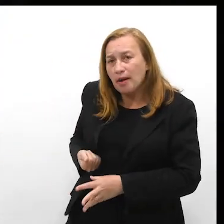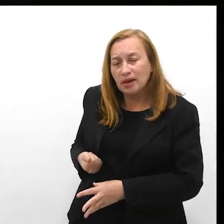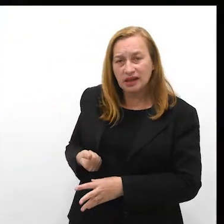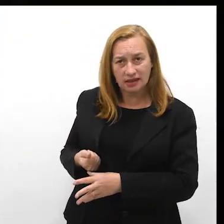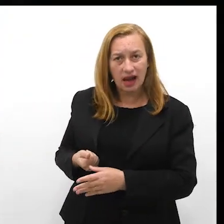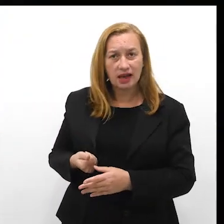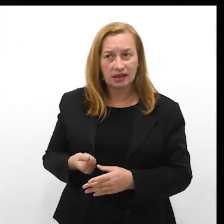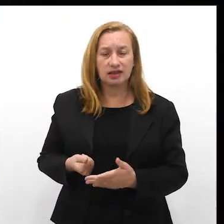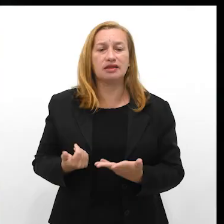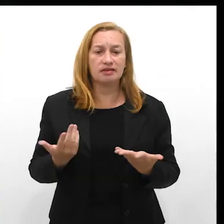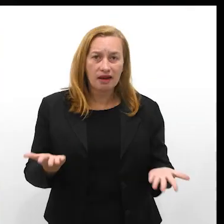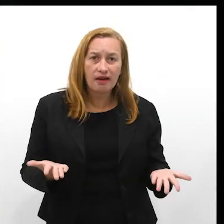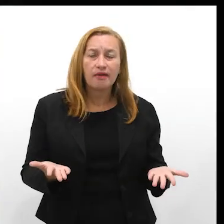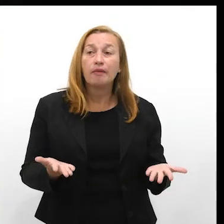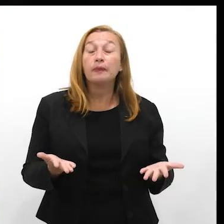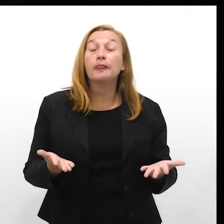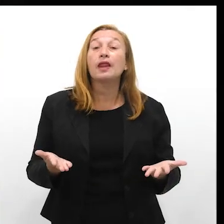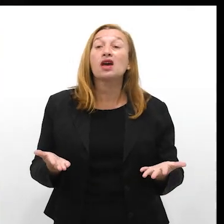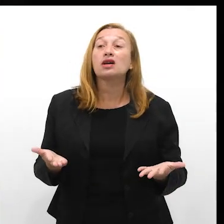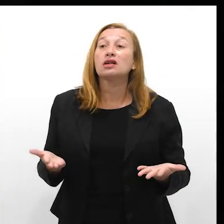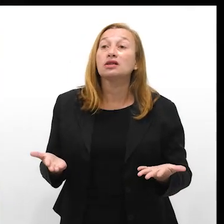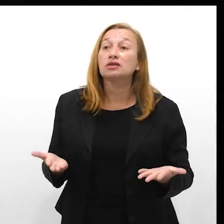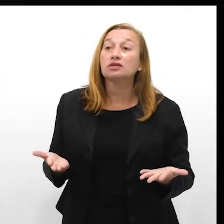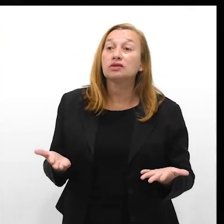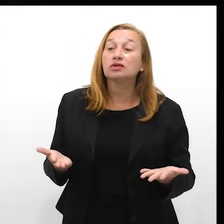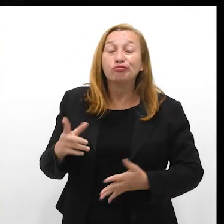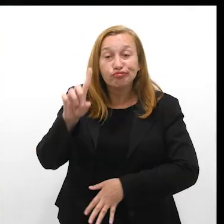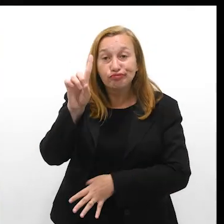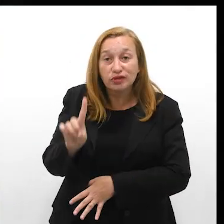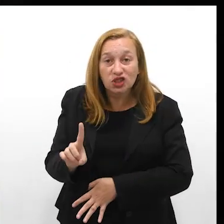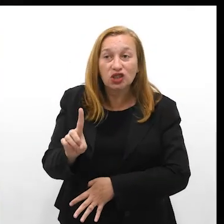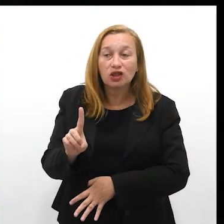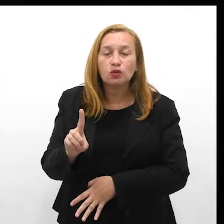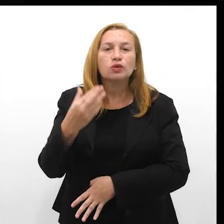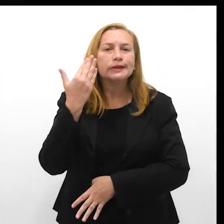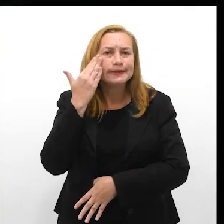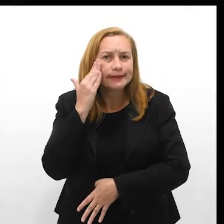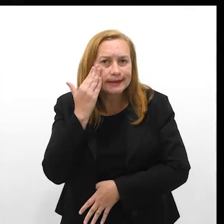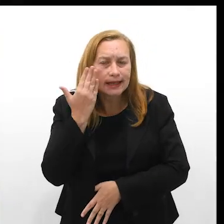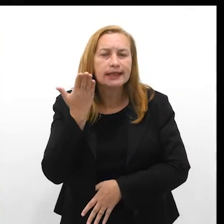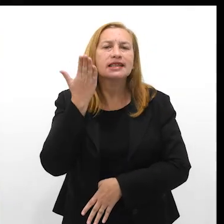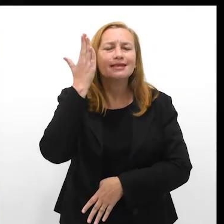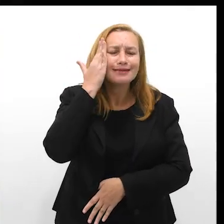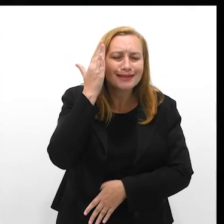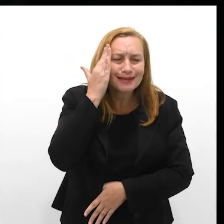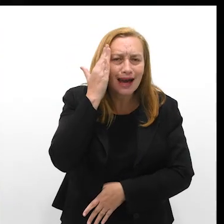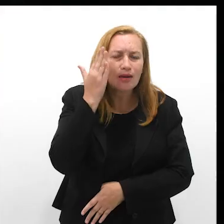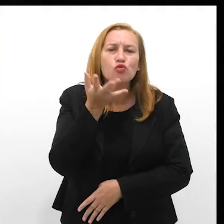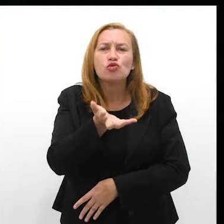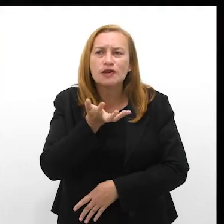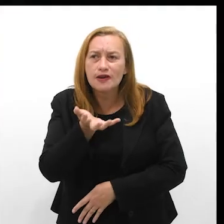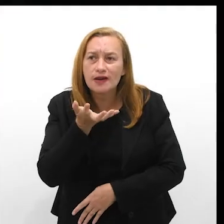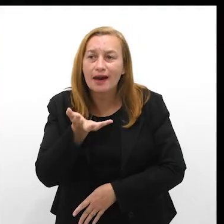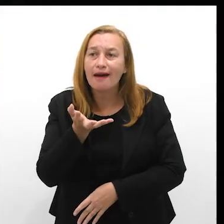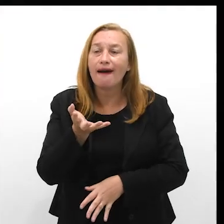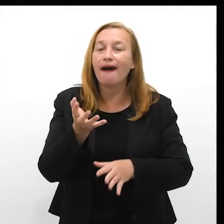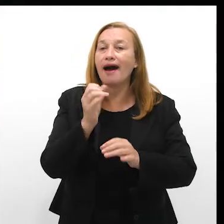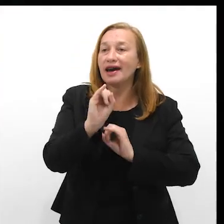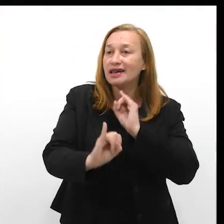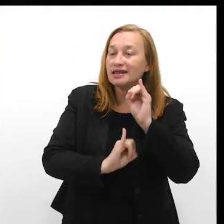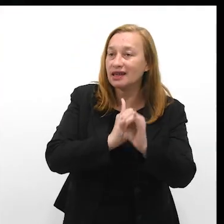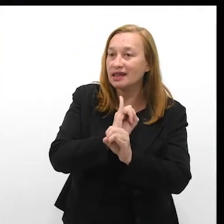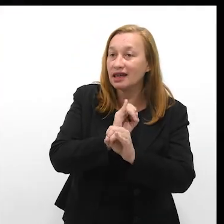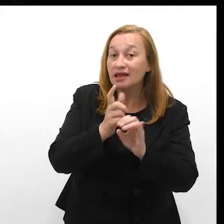do riscar, né? Eles são uns diretores que entendem, que sabem o que querem.